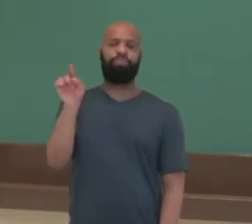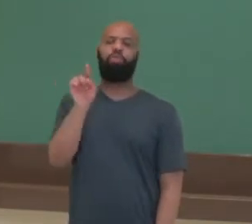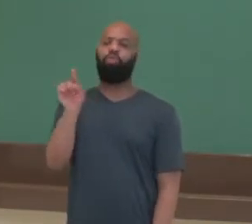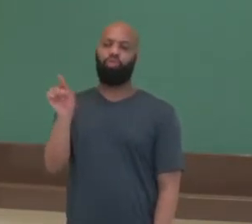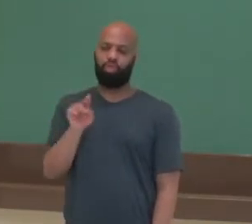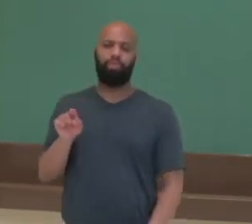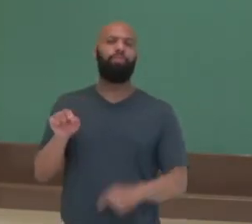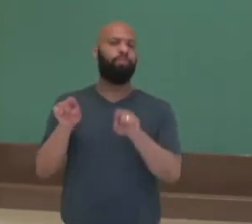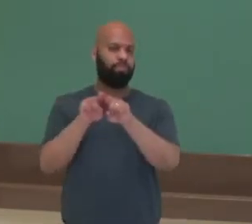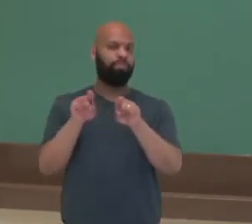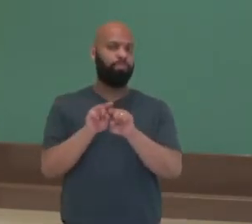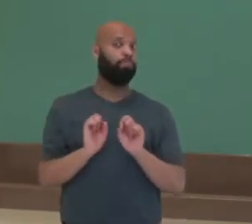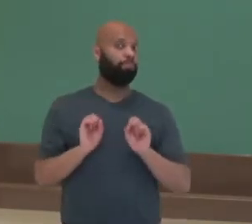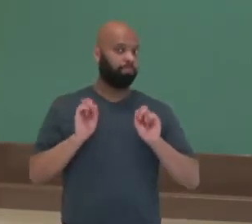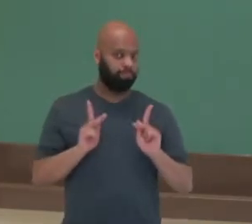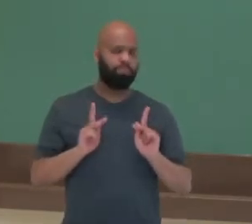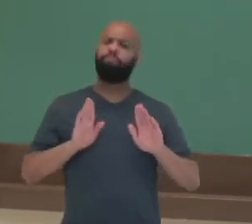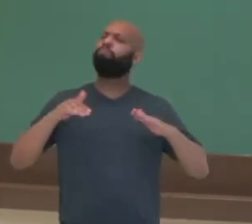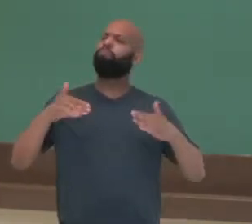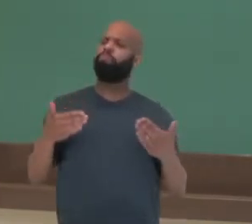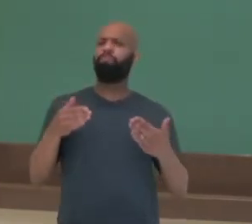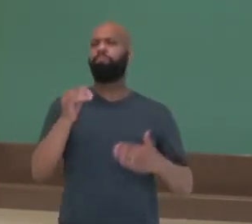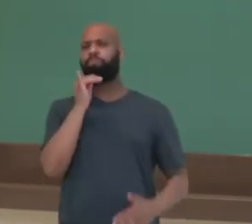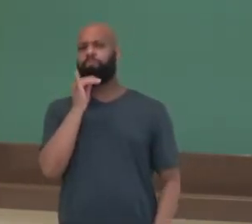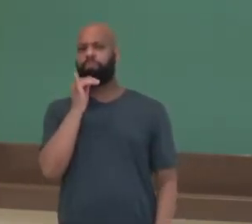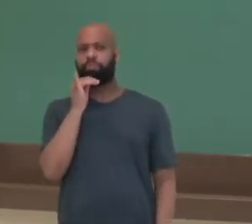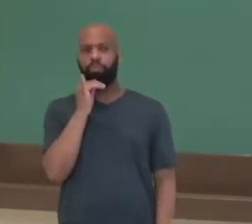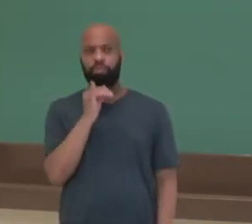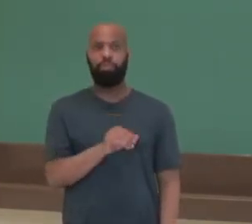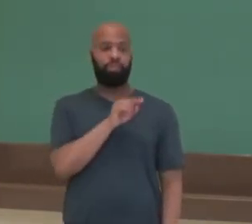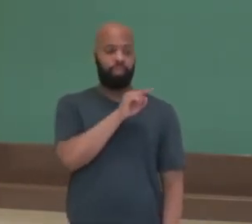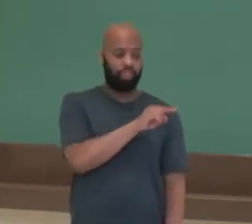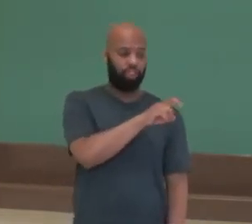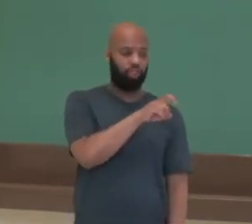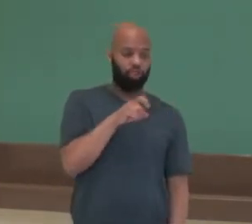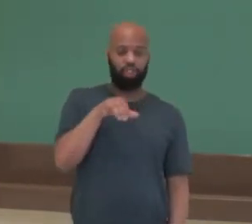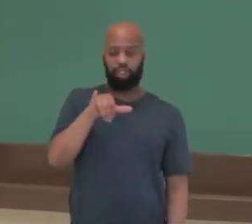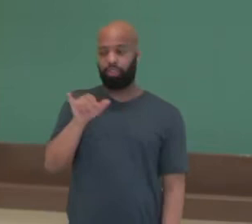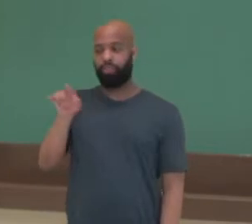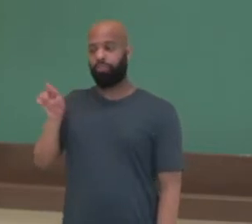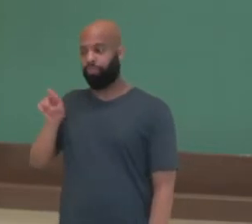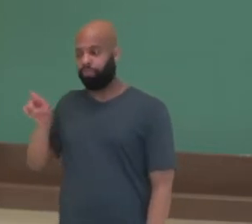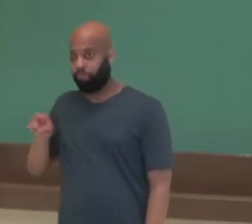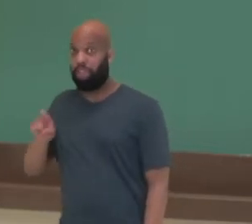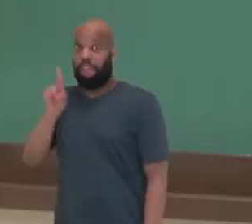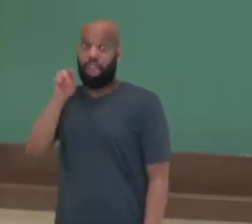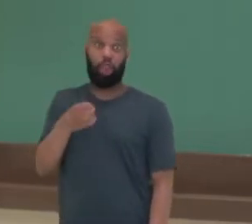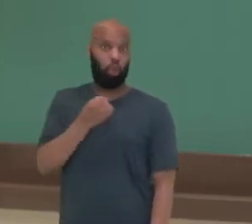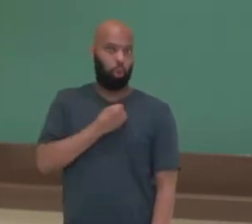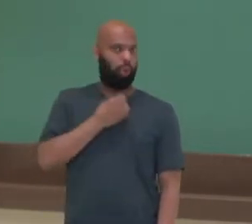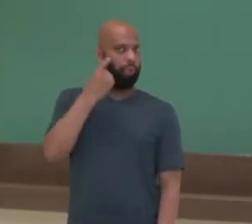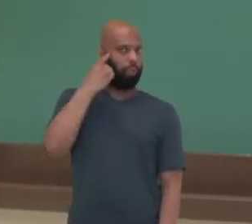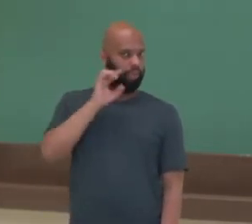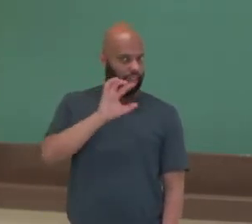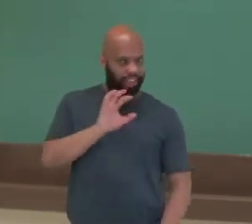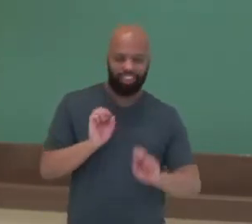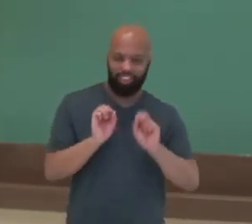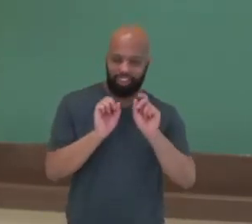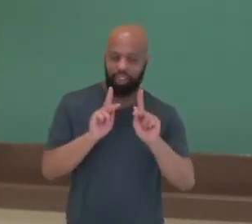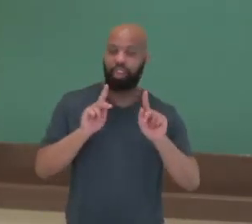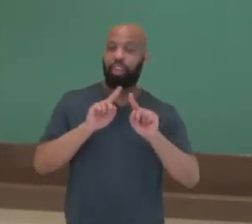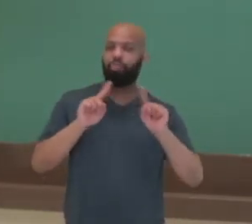e z. E vamos supor então que esses três números, x, y e z, eles